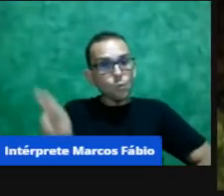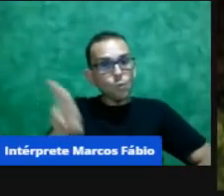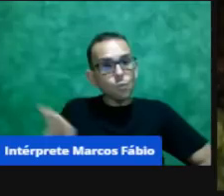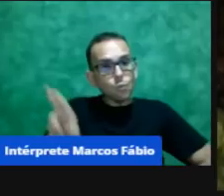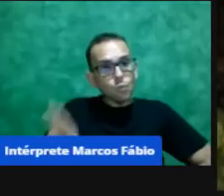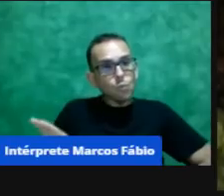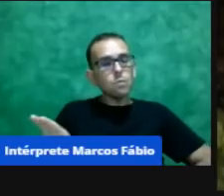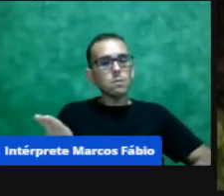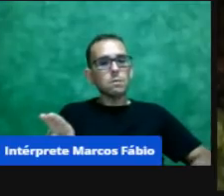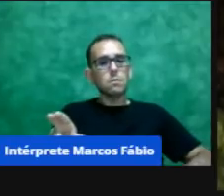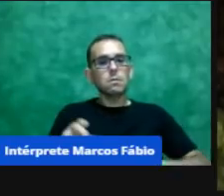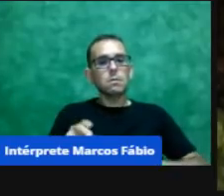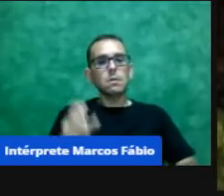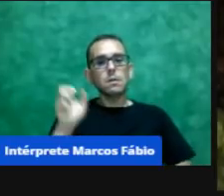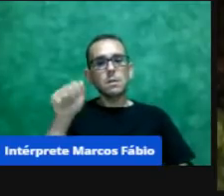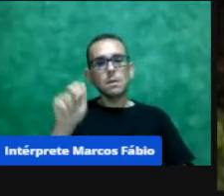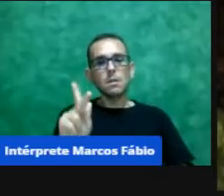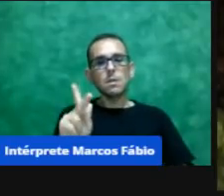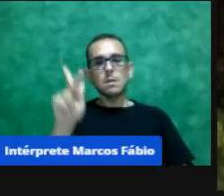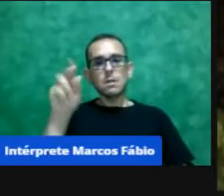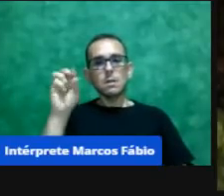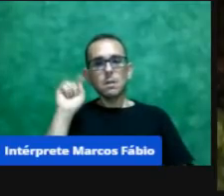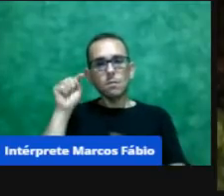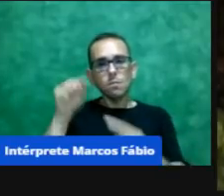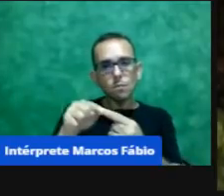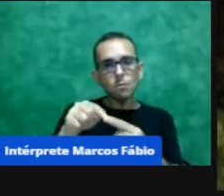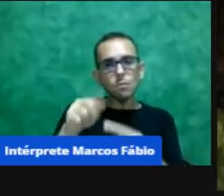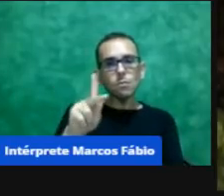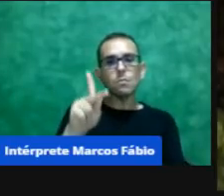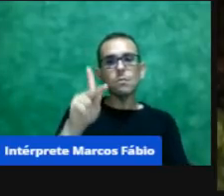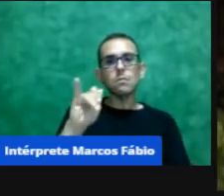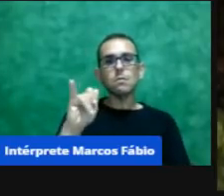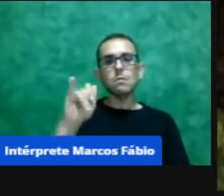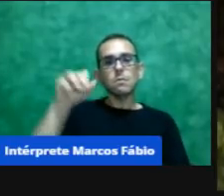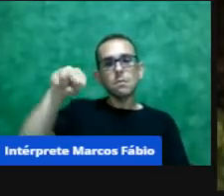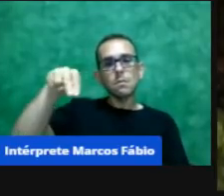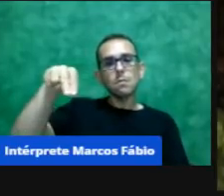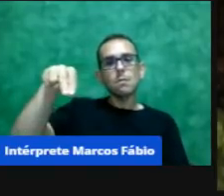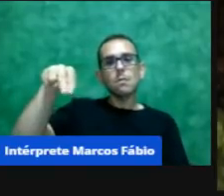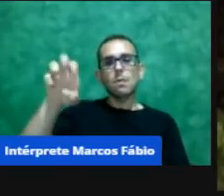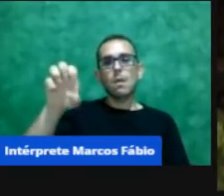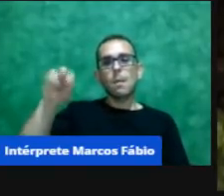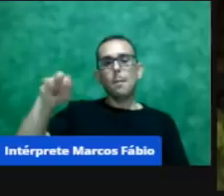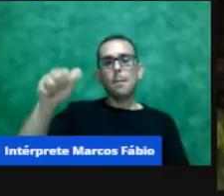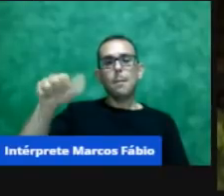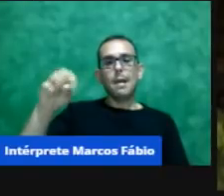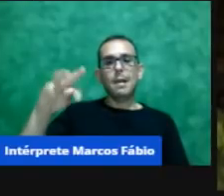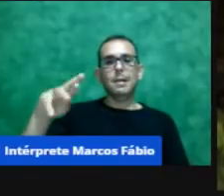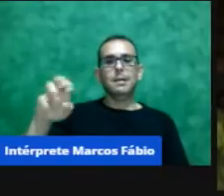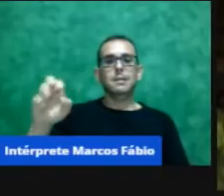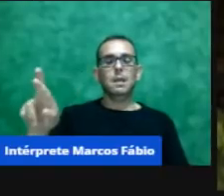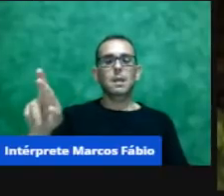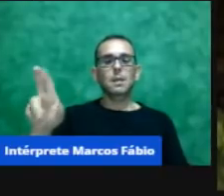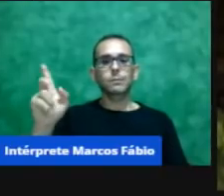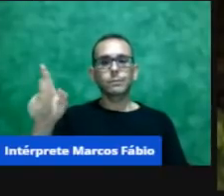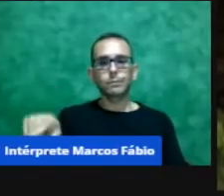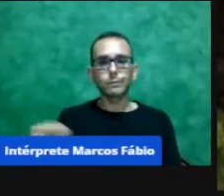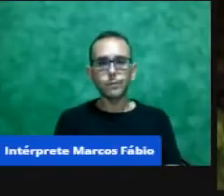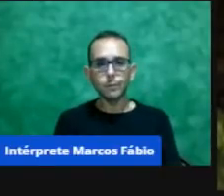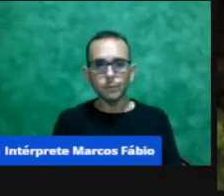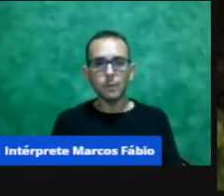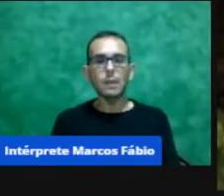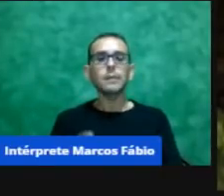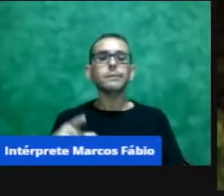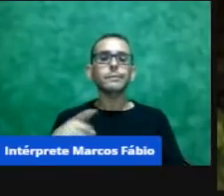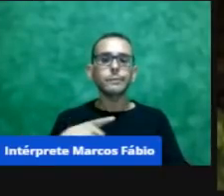o KineMaster, que é para edição de vídeo, né? E também utilizo o Pixellab e o Eraser